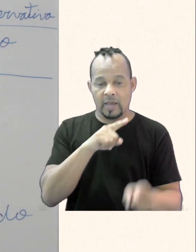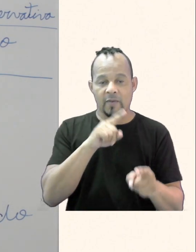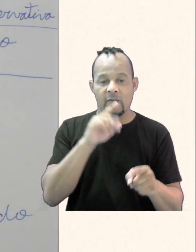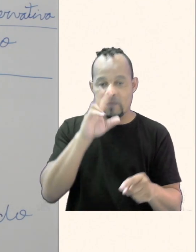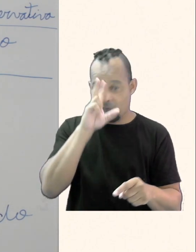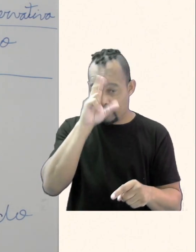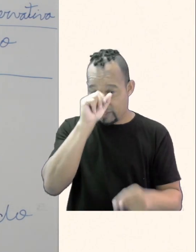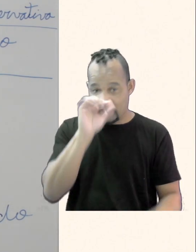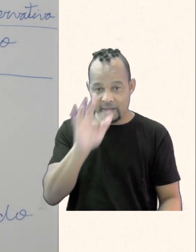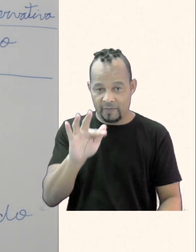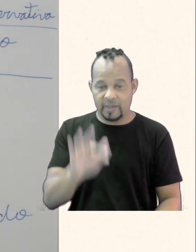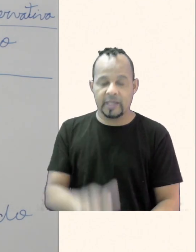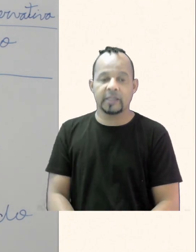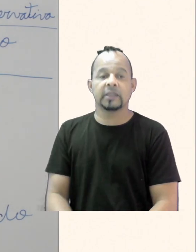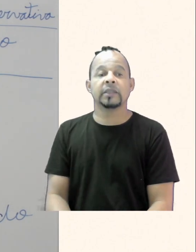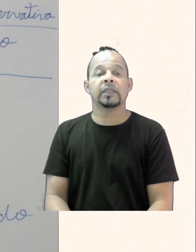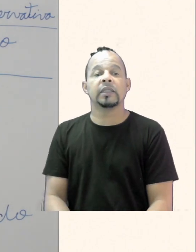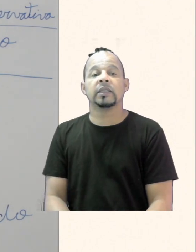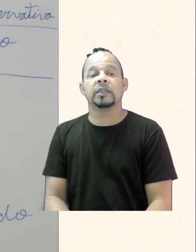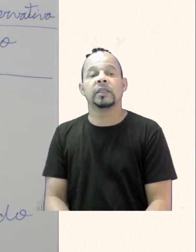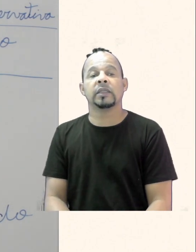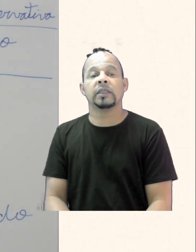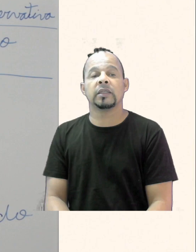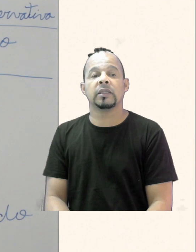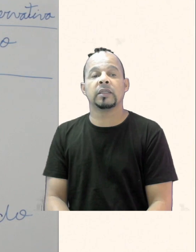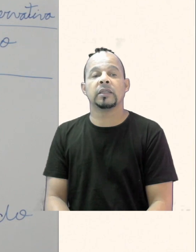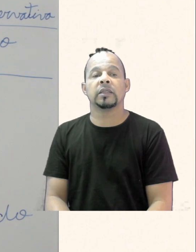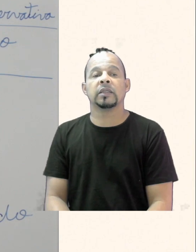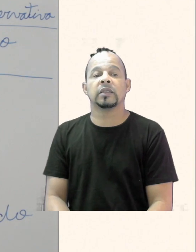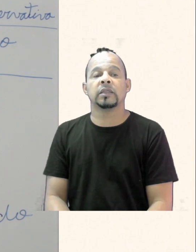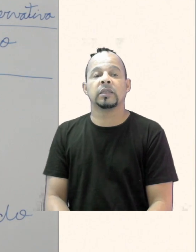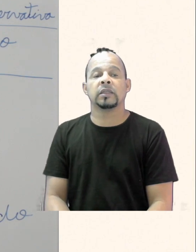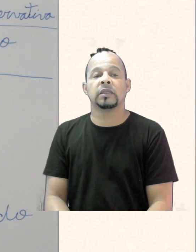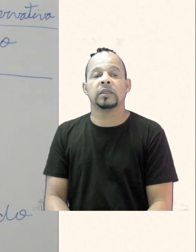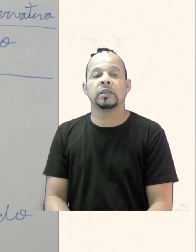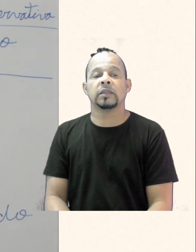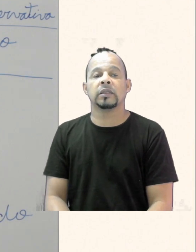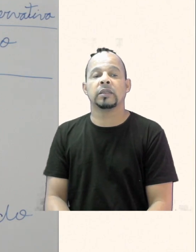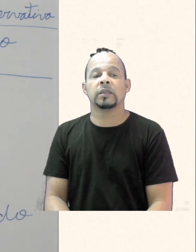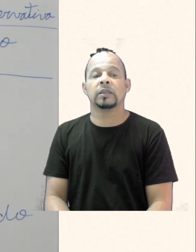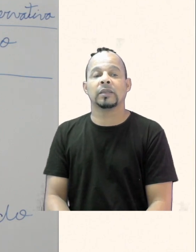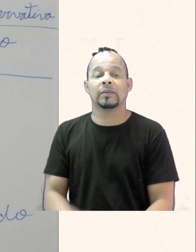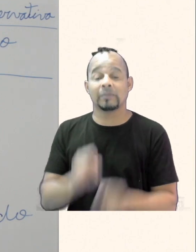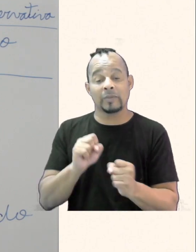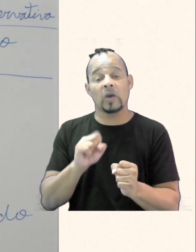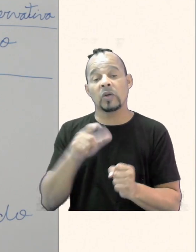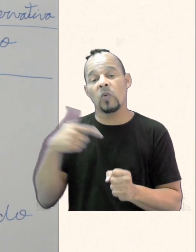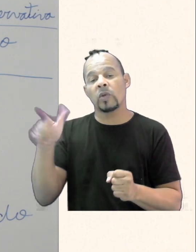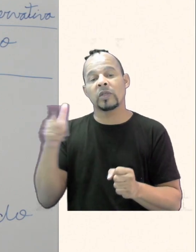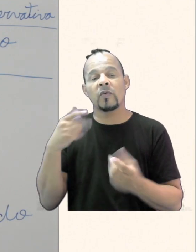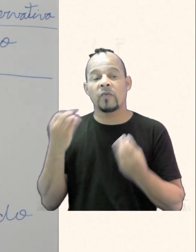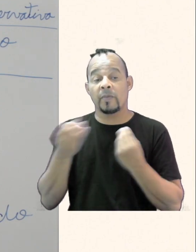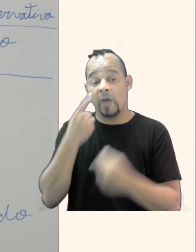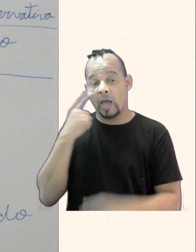Também esse formato aqui, né? Pode aparecer também assim, ó, hot de F.